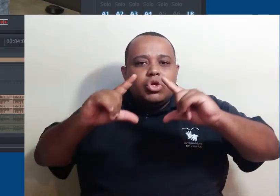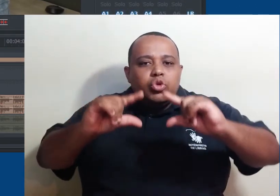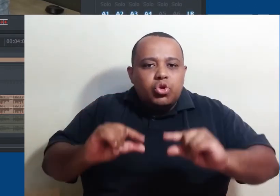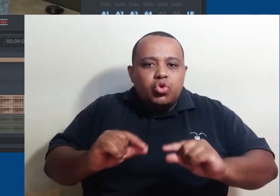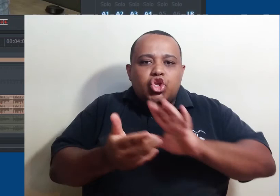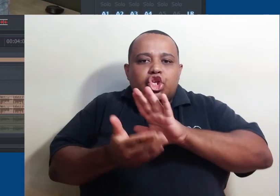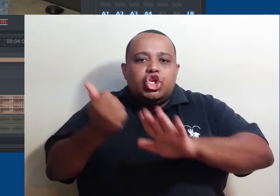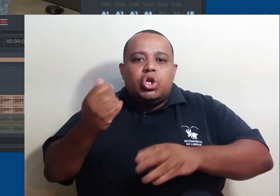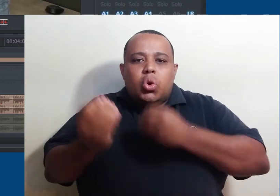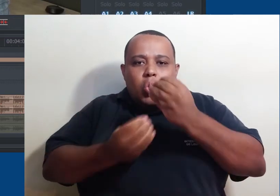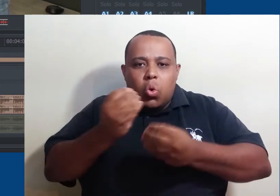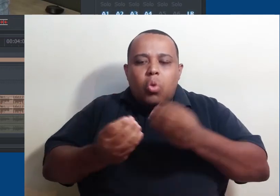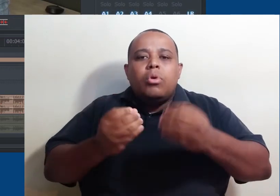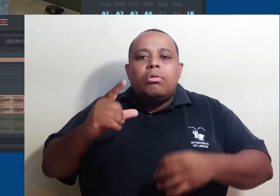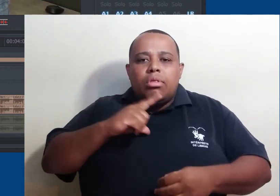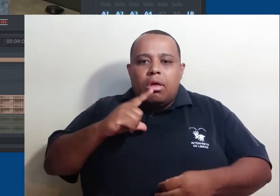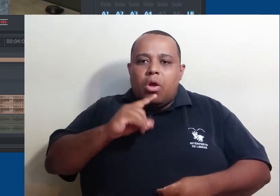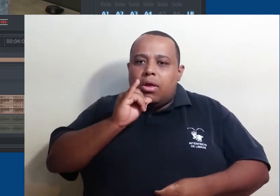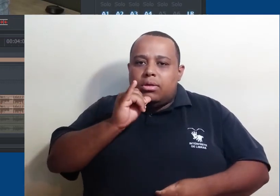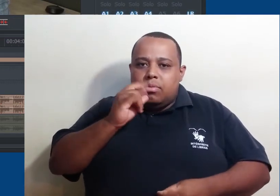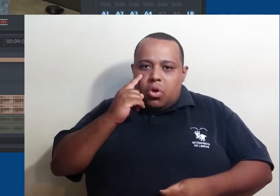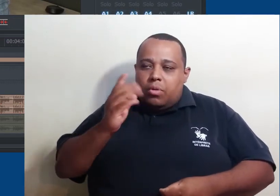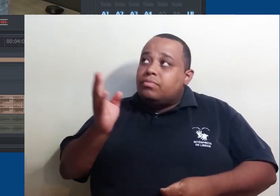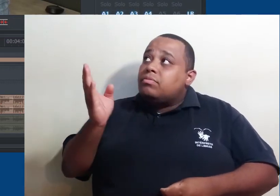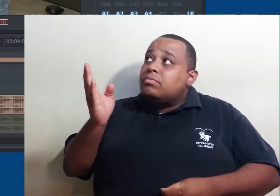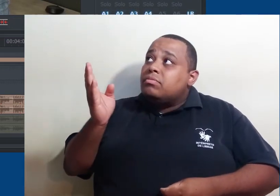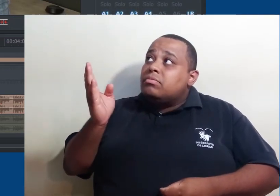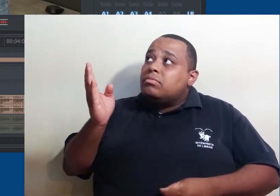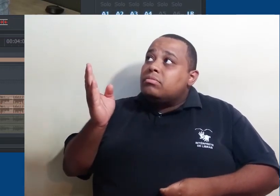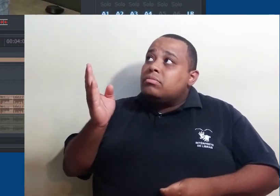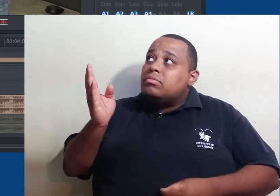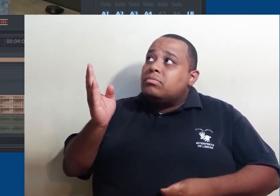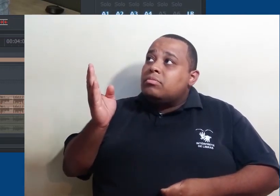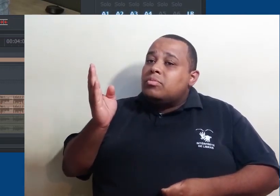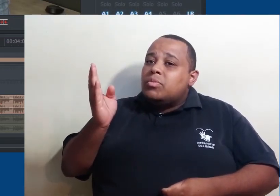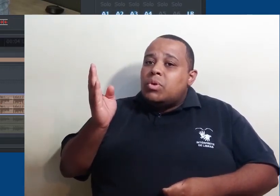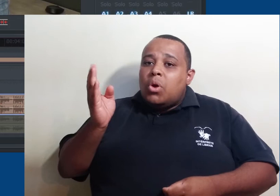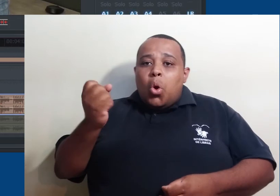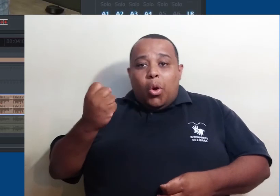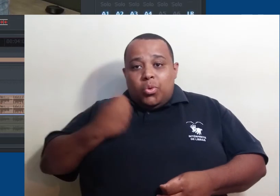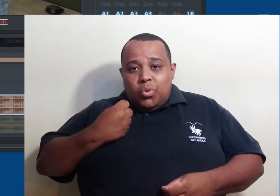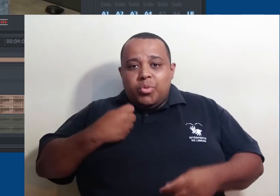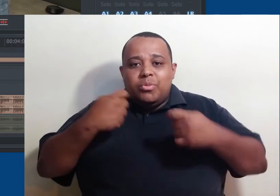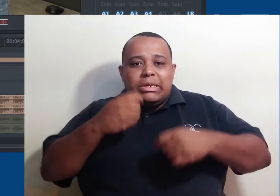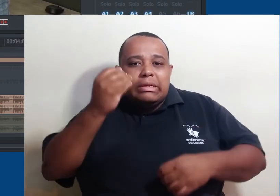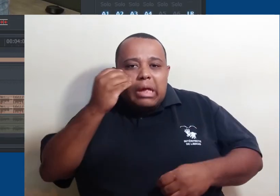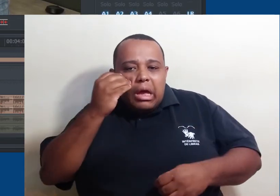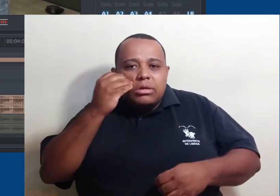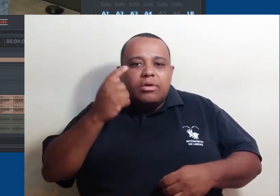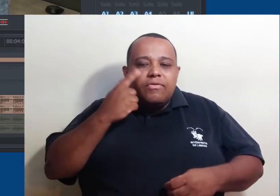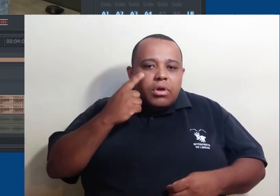esse aqui de hum removal, dependendo da frequência, você vai testando qual que é melhor para você. E você coloca ele aqui e você